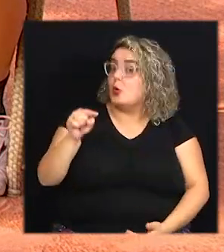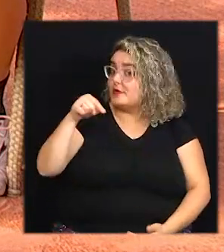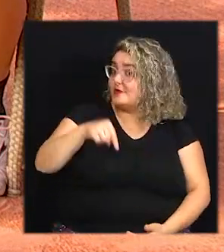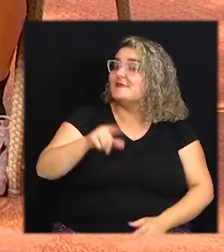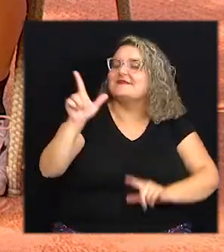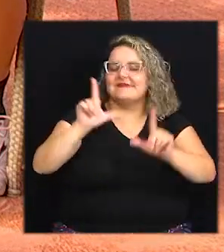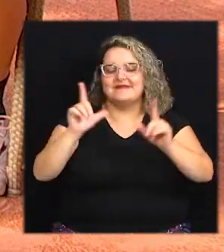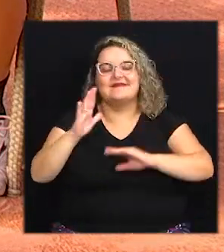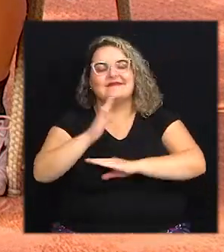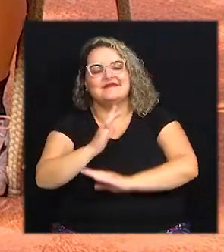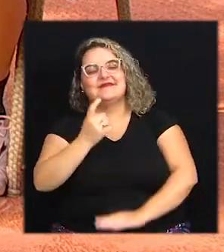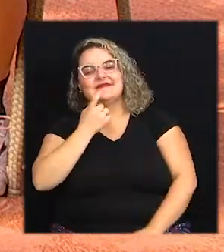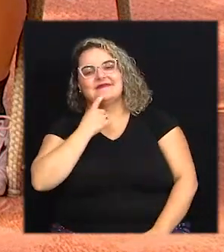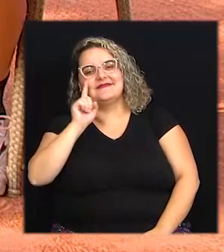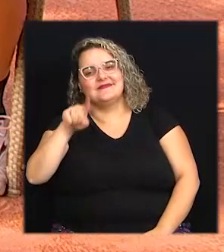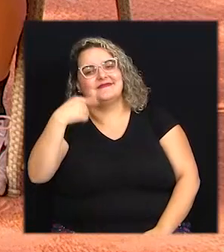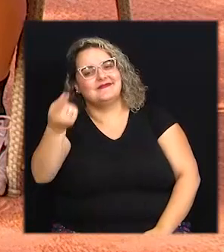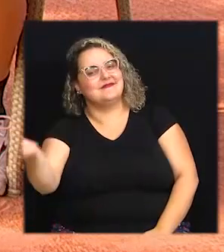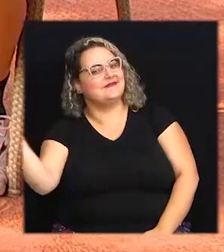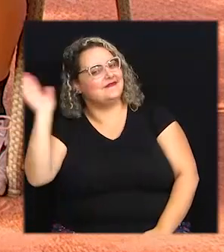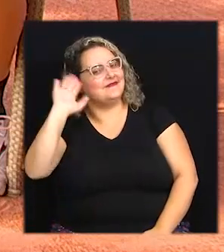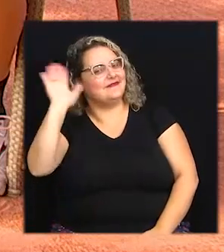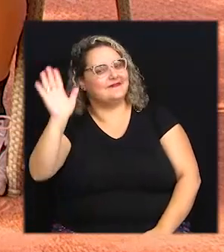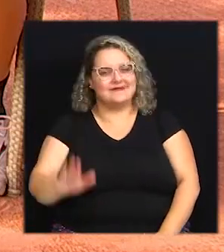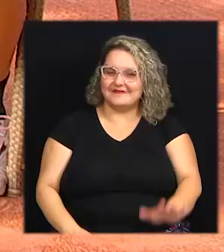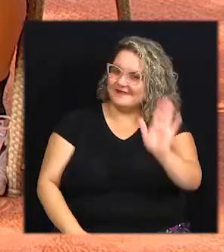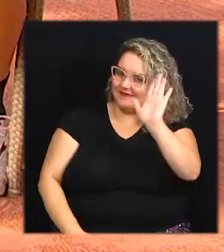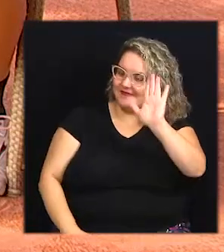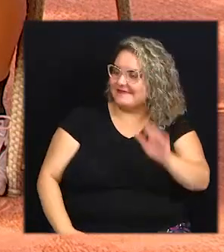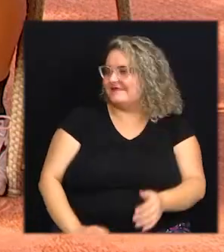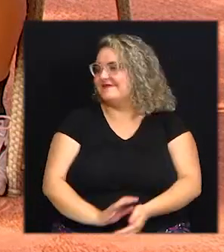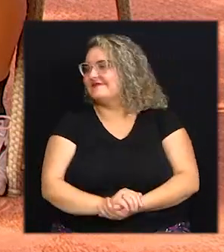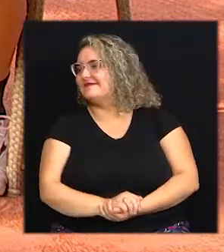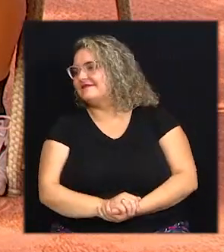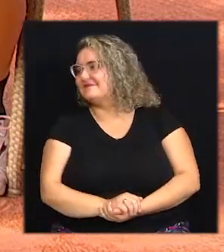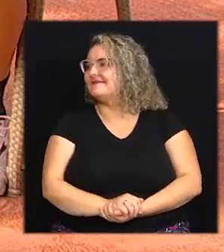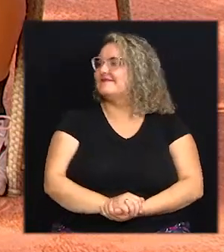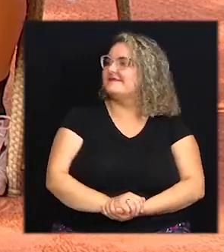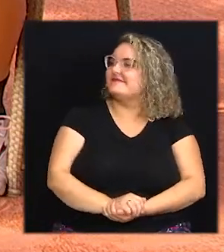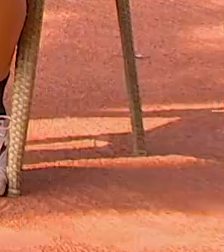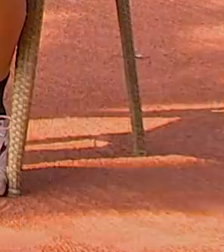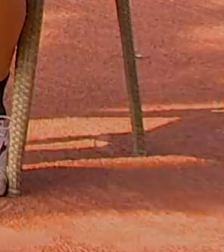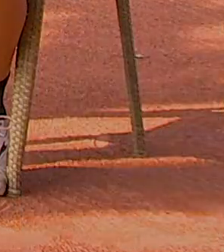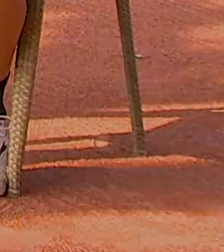sua audiência. Continue aqui na TV Câmara Campinas e até a próxima. Tchau, tchau.